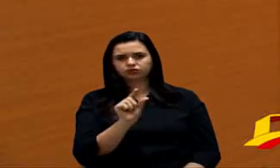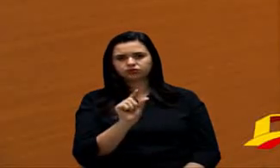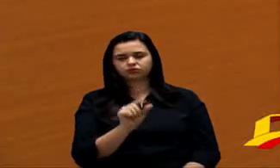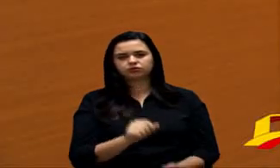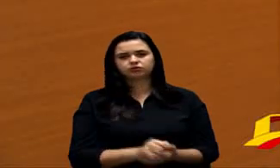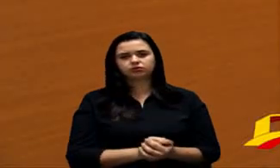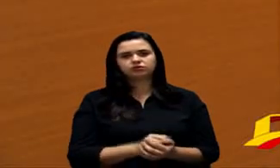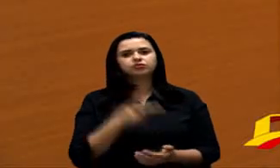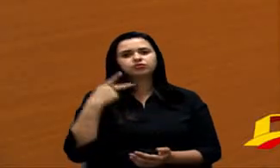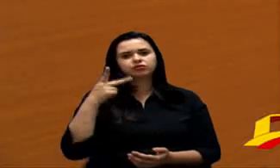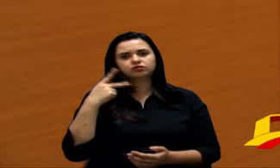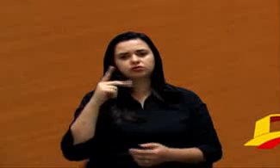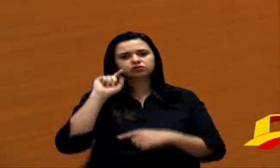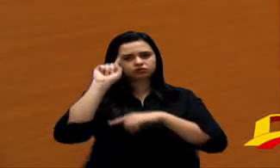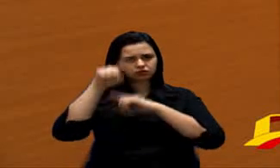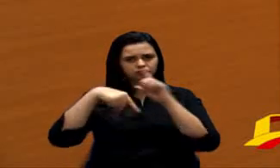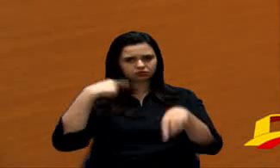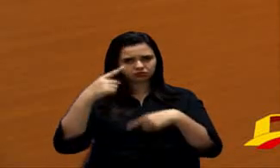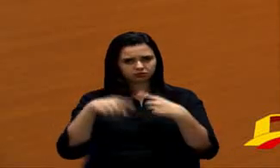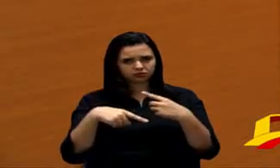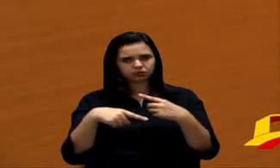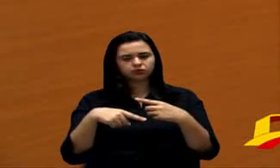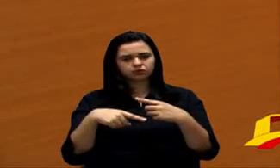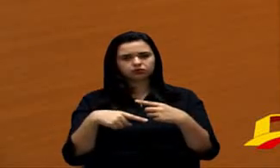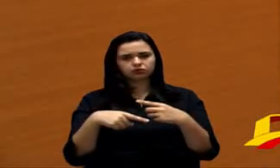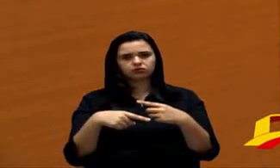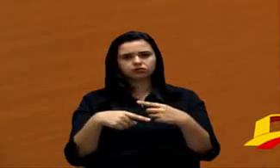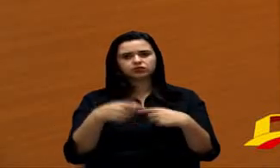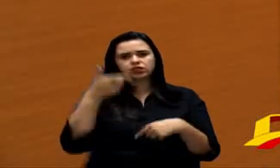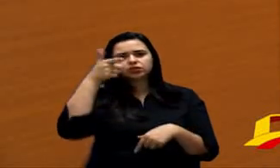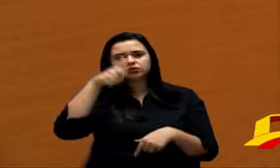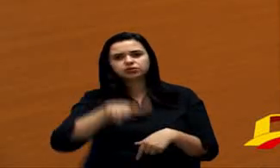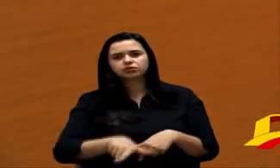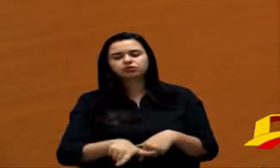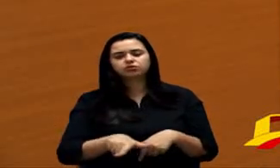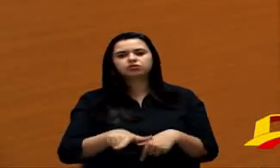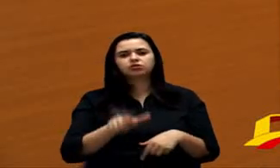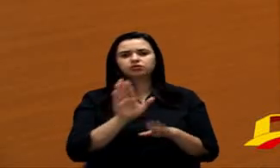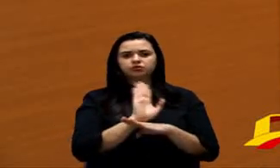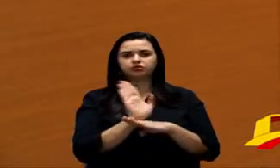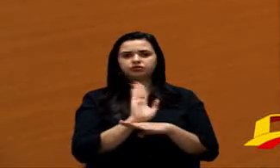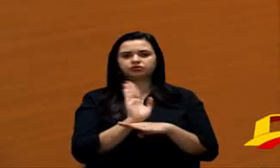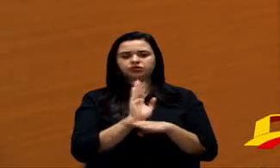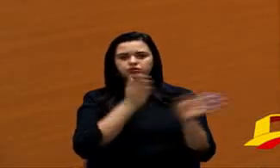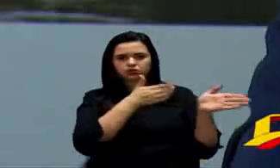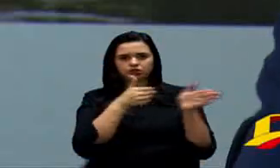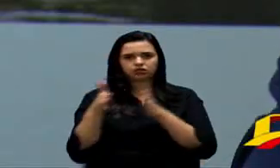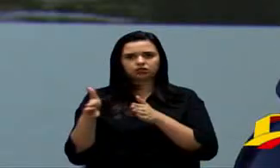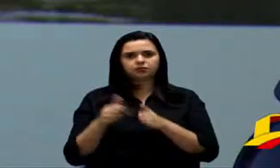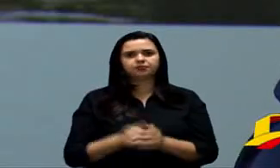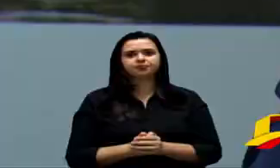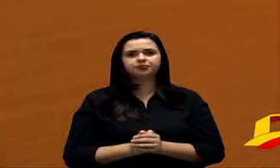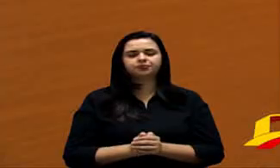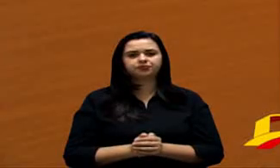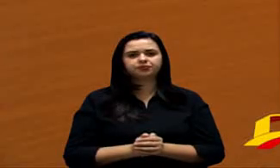puder, vereador, na segunda rodada, a gente coloca o vídeo, se você se permitir. Atendendo. Eu só quero